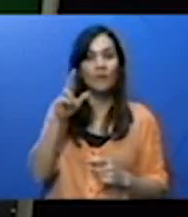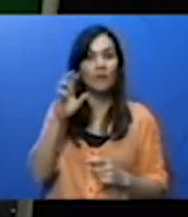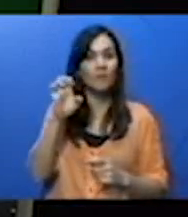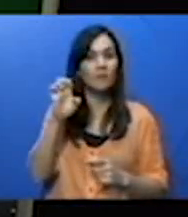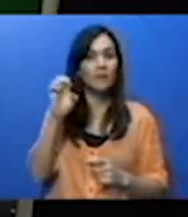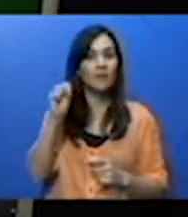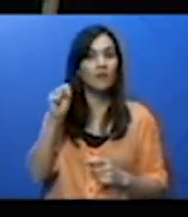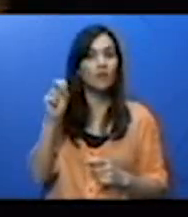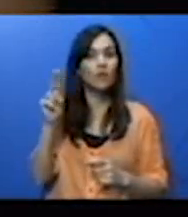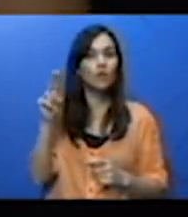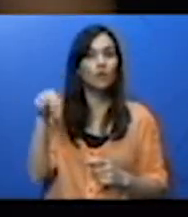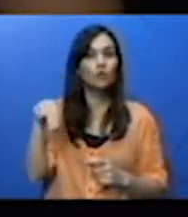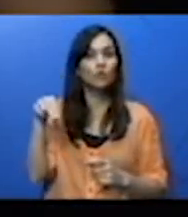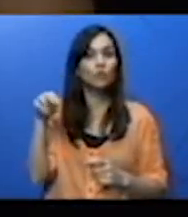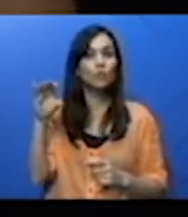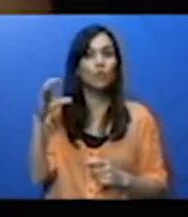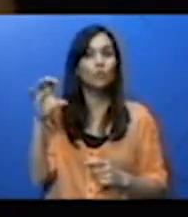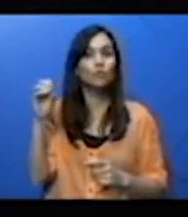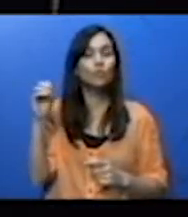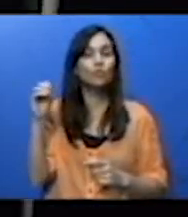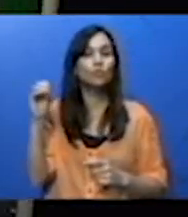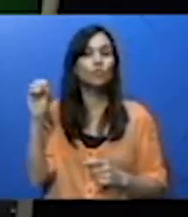Presunçosa, de verde,